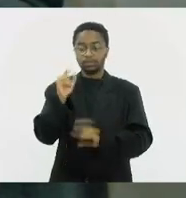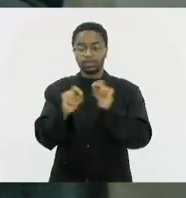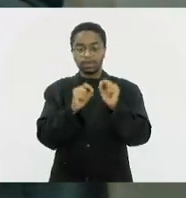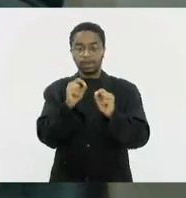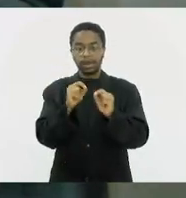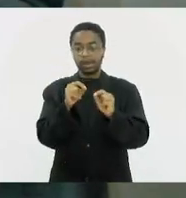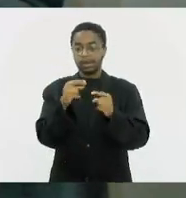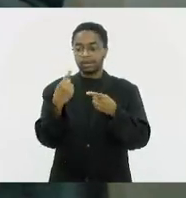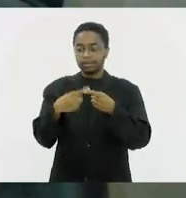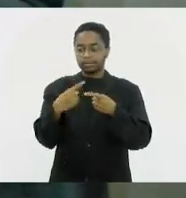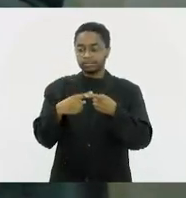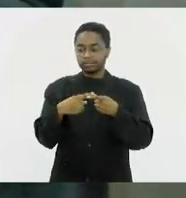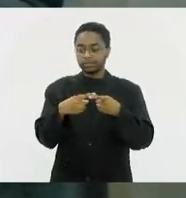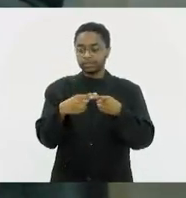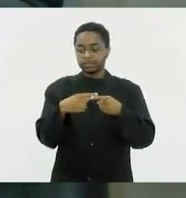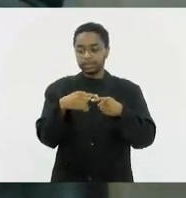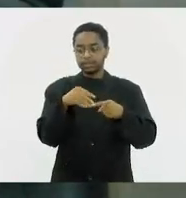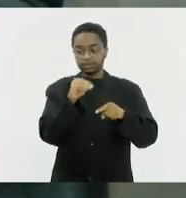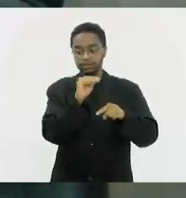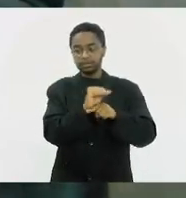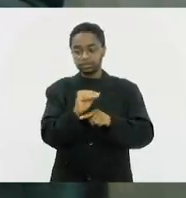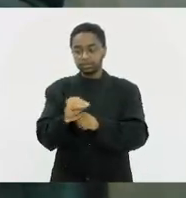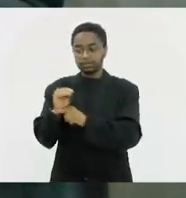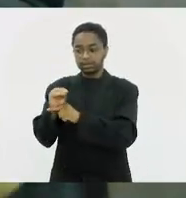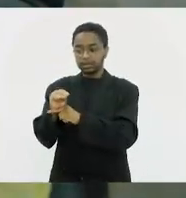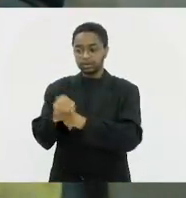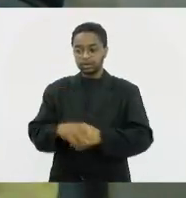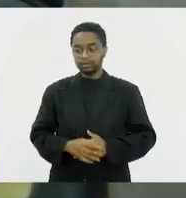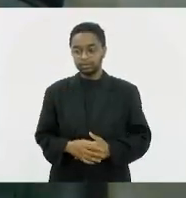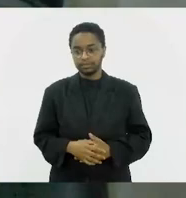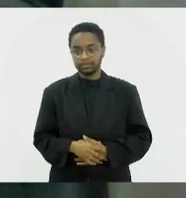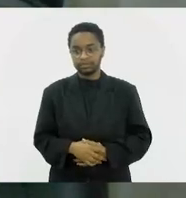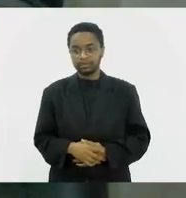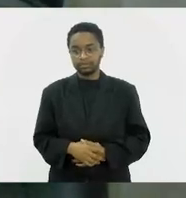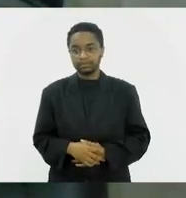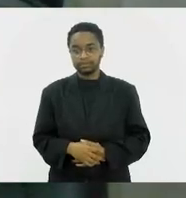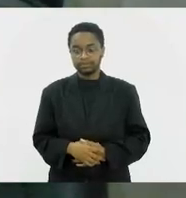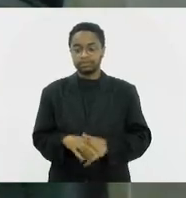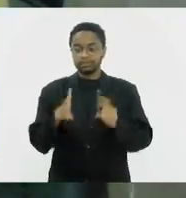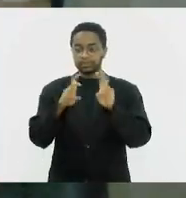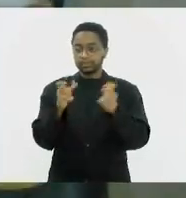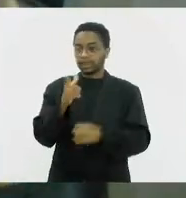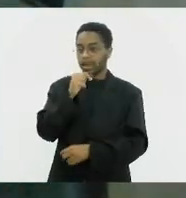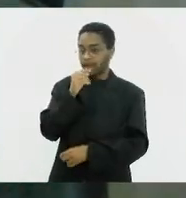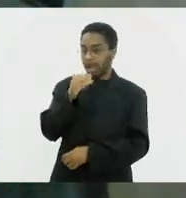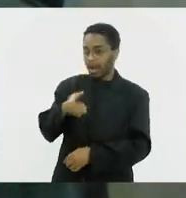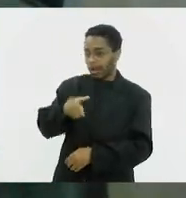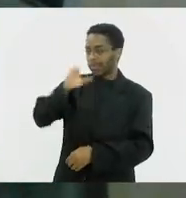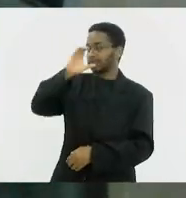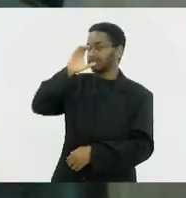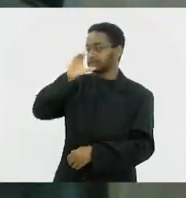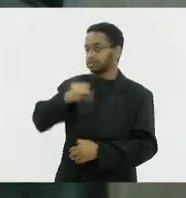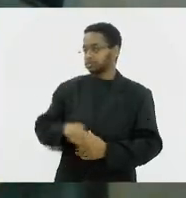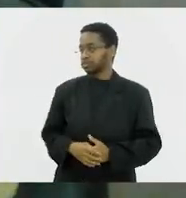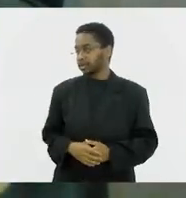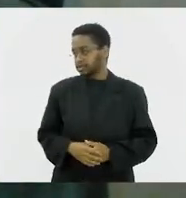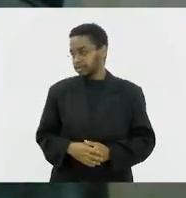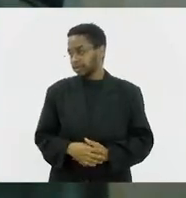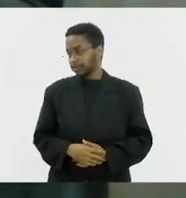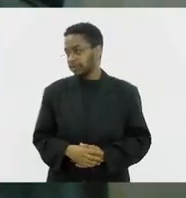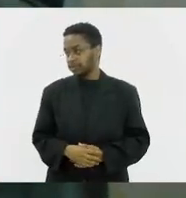cuidado do cérebro, ele vai passar da alimentação, de beber água. O sono, que o sono, ele faz